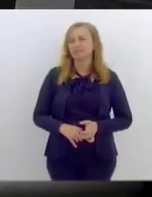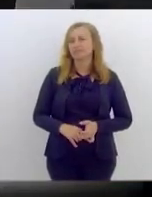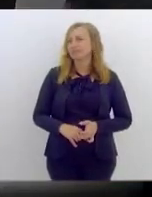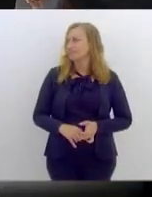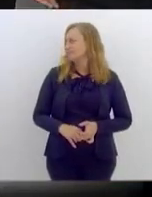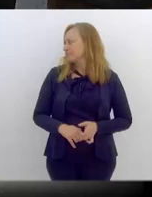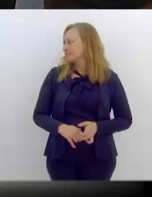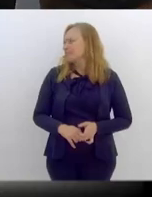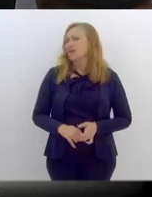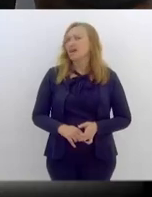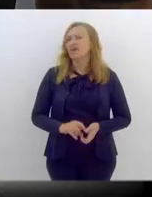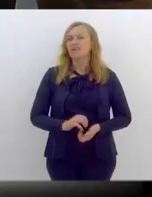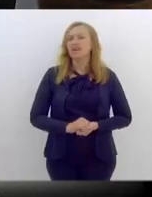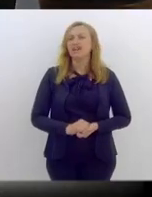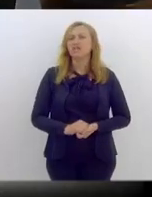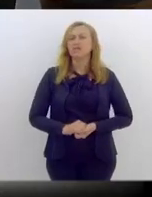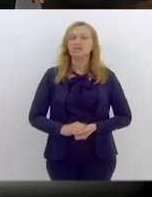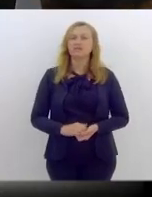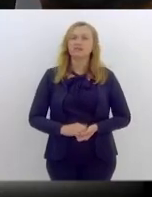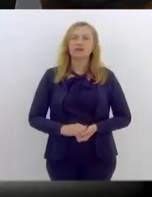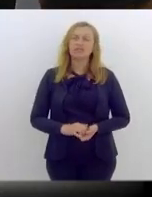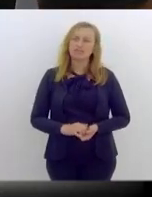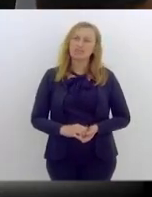Essa vereadora vai fazer uso da palavra.